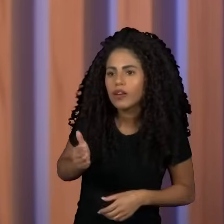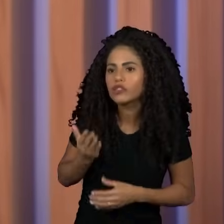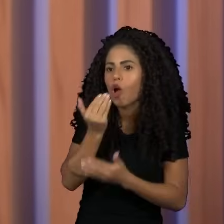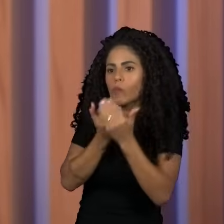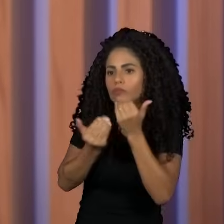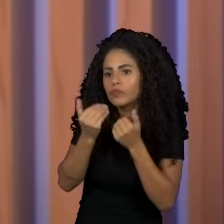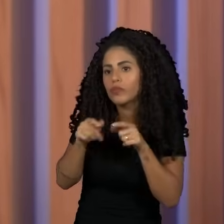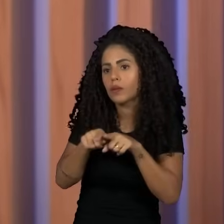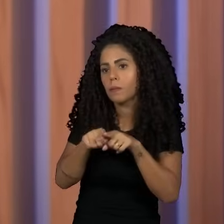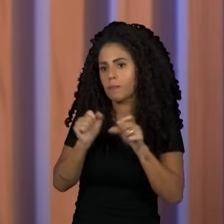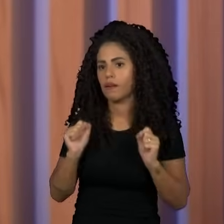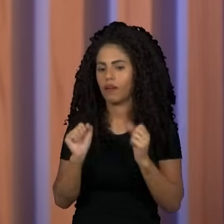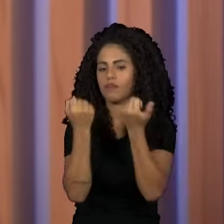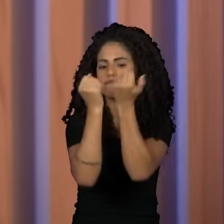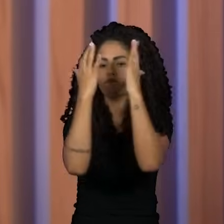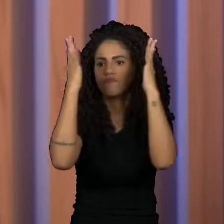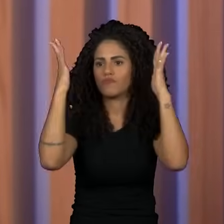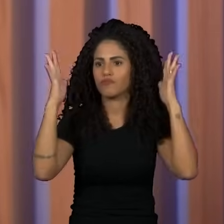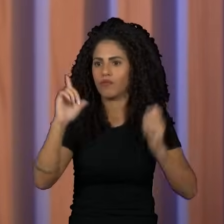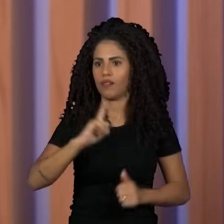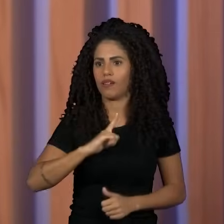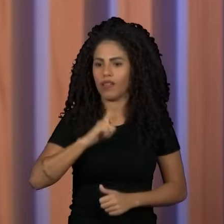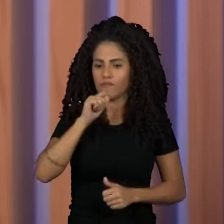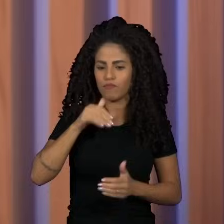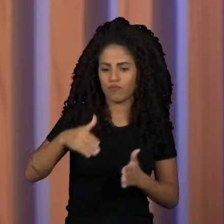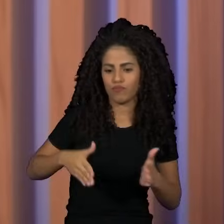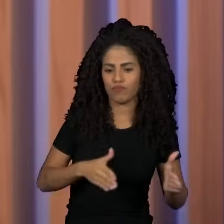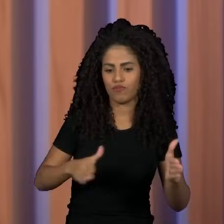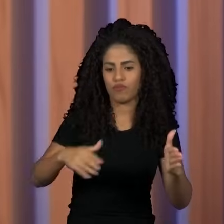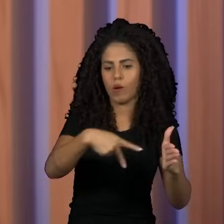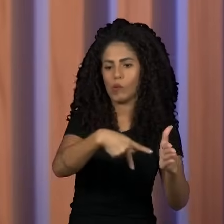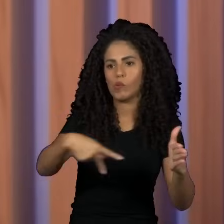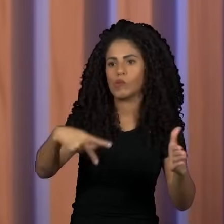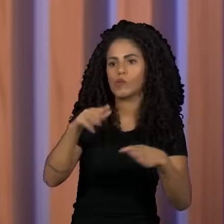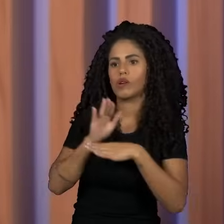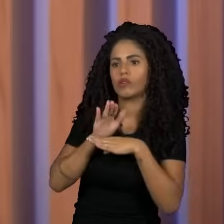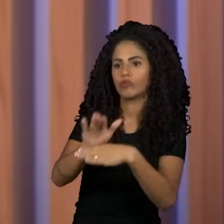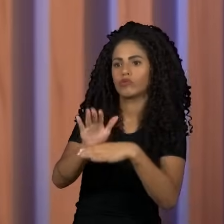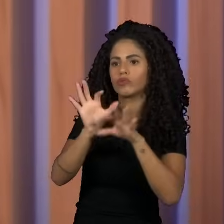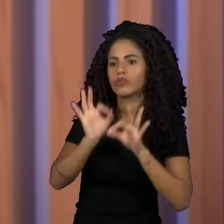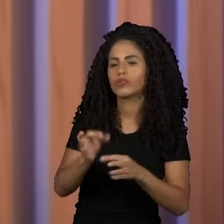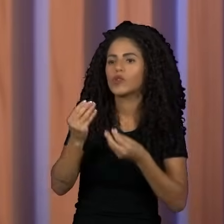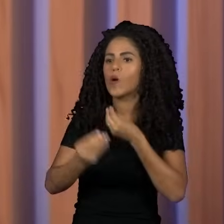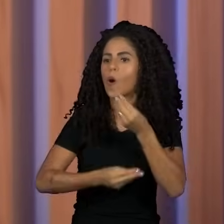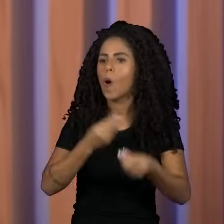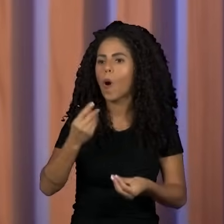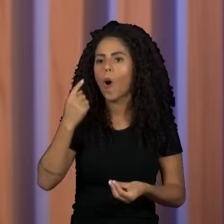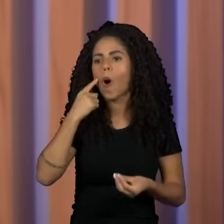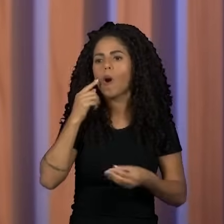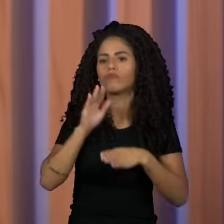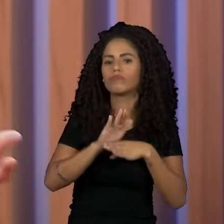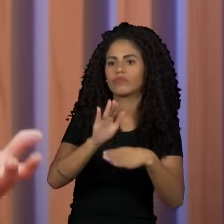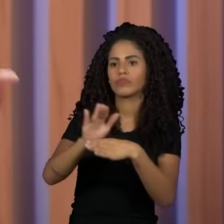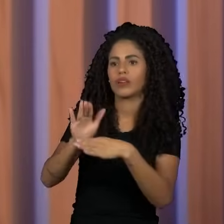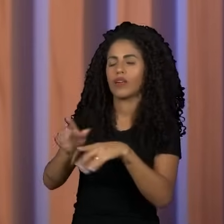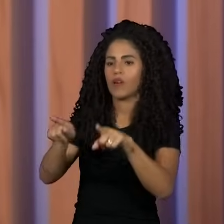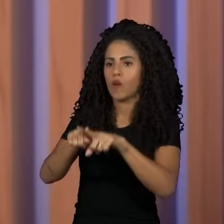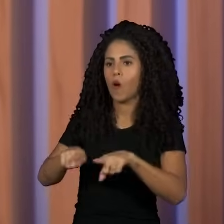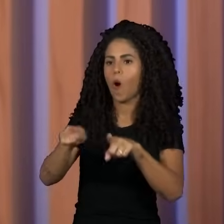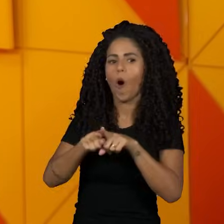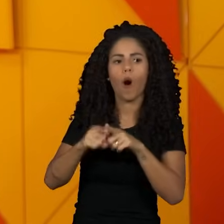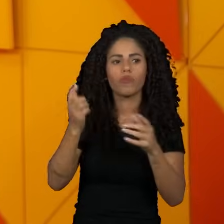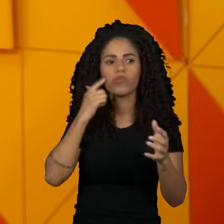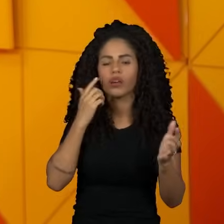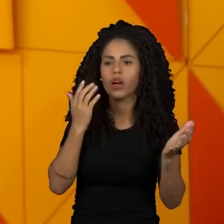das árvores em volta da marginal ajuda no abafamento sonoro, então elas não ficam incomodadas,